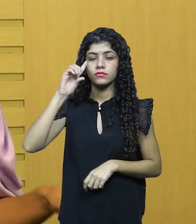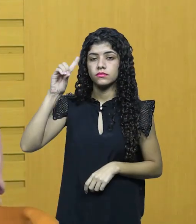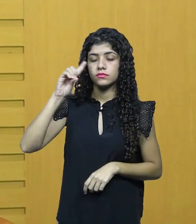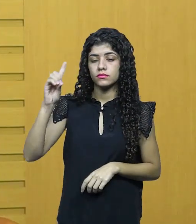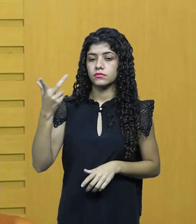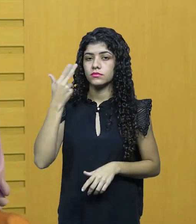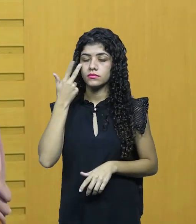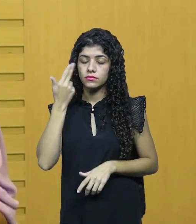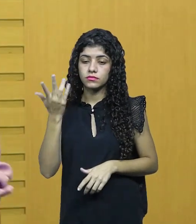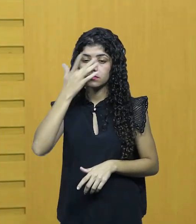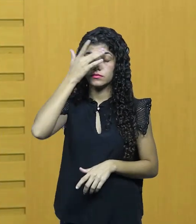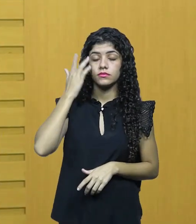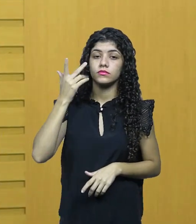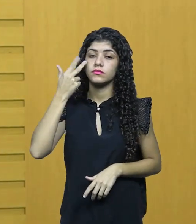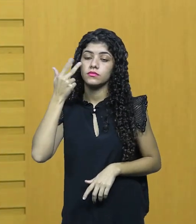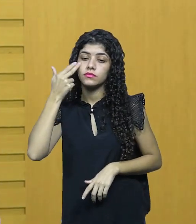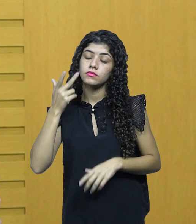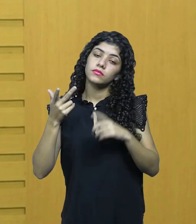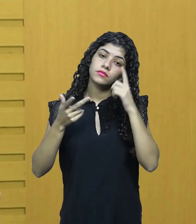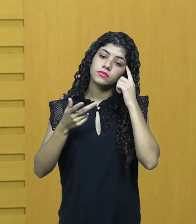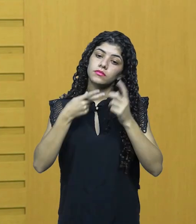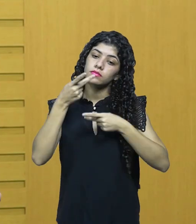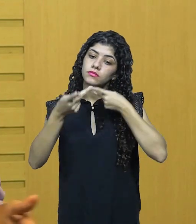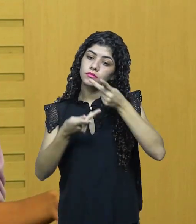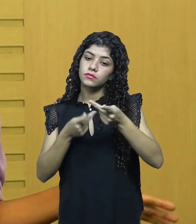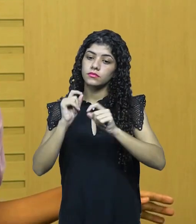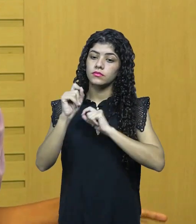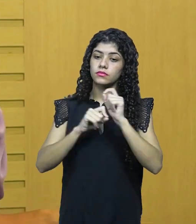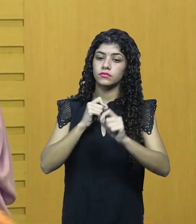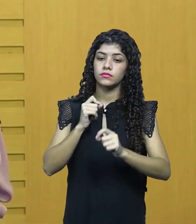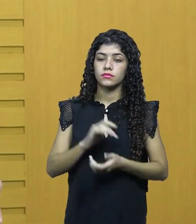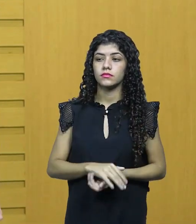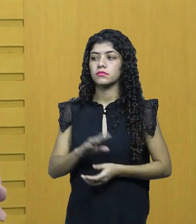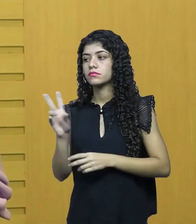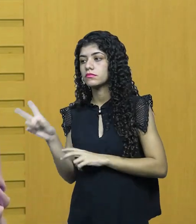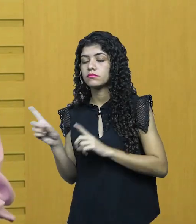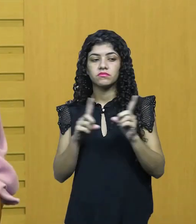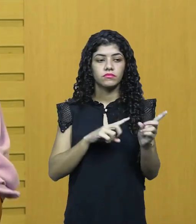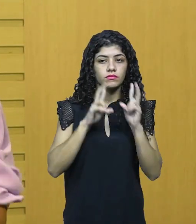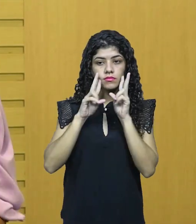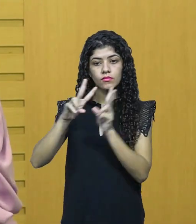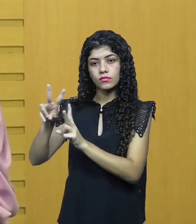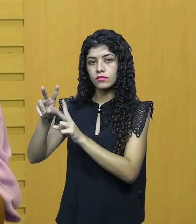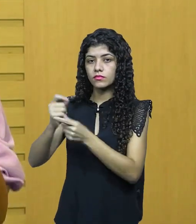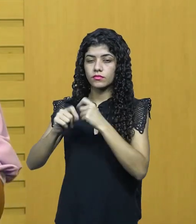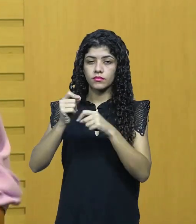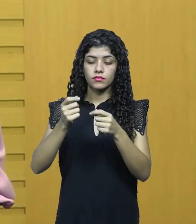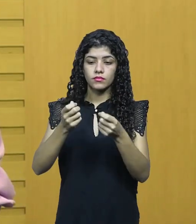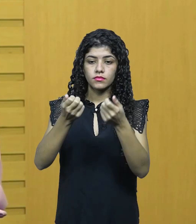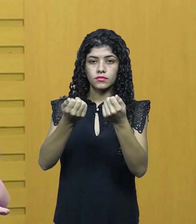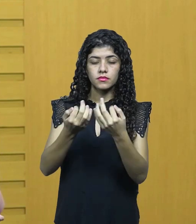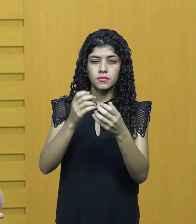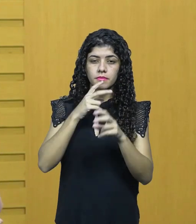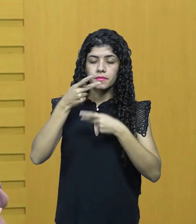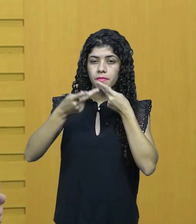que acontecem no dia a dia. As pessoas no dia a dia, elas costumam a falar mais para os lados, em vez de falar em